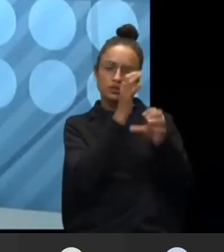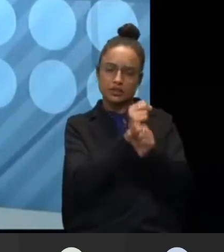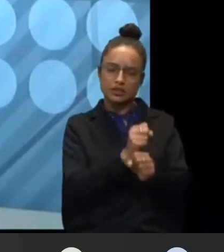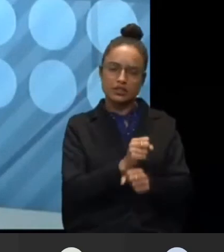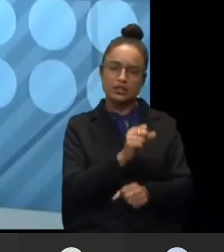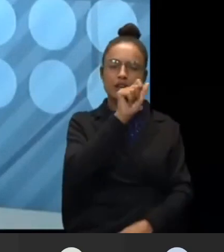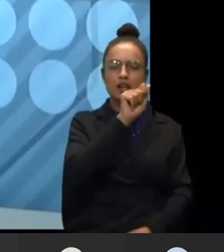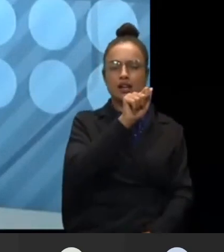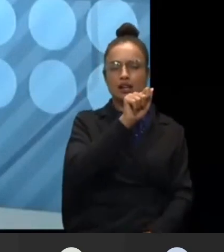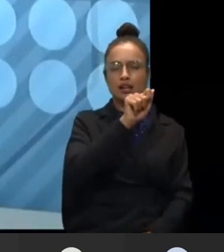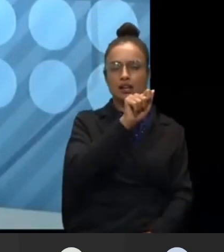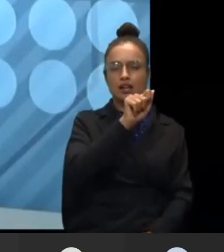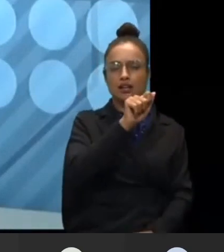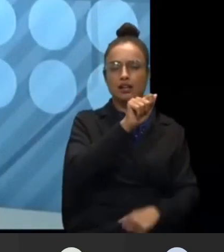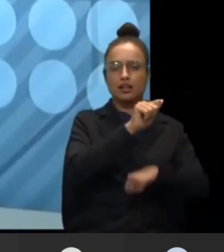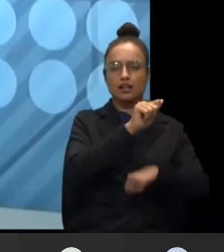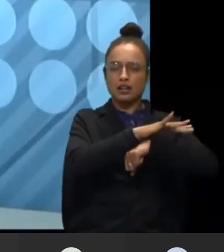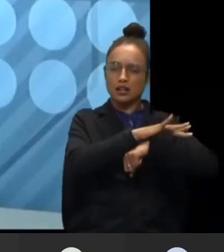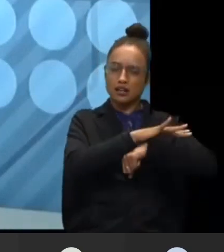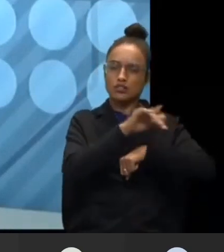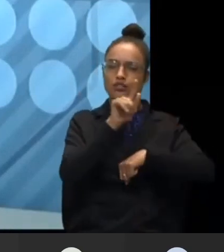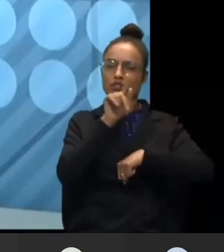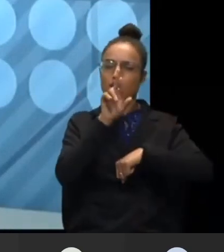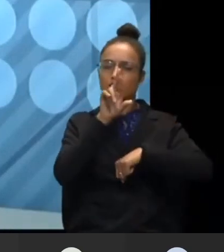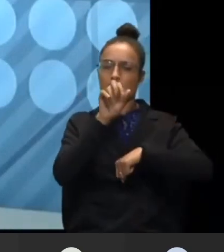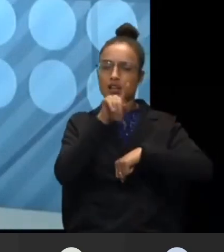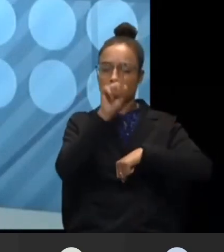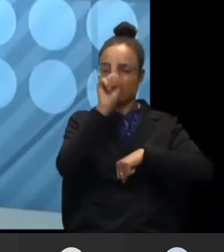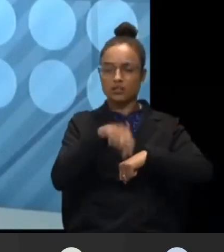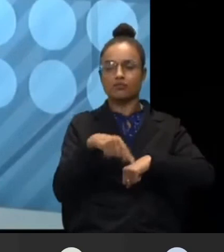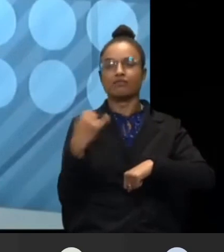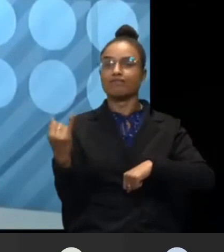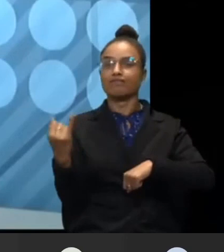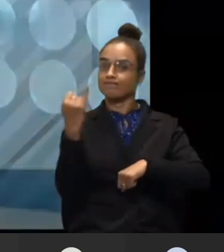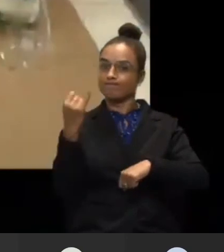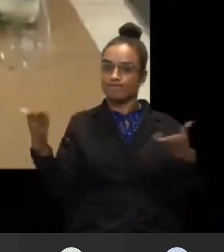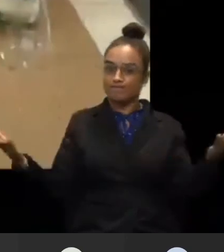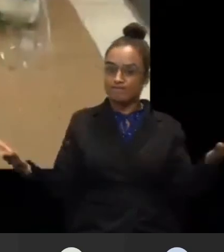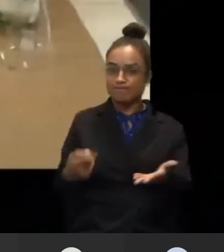ácidos graxos livre, é bastante interessante. Vamos observar quais serão os